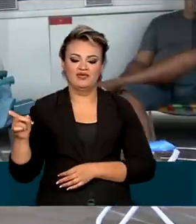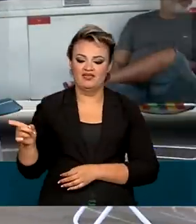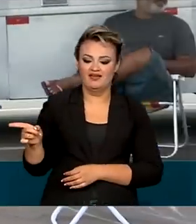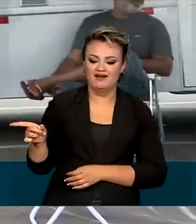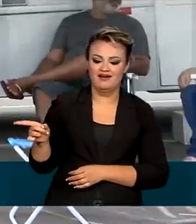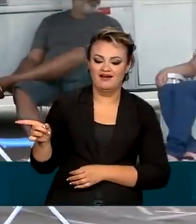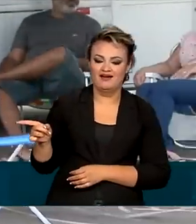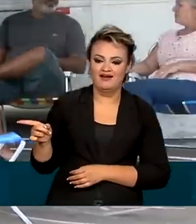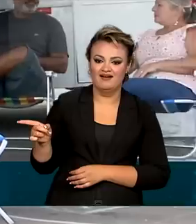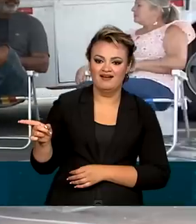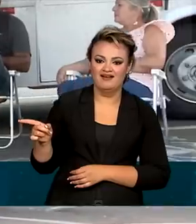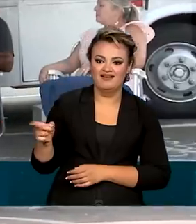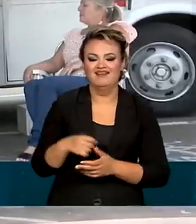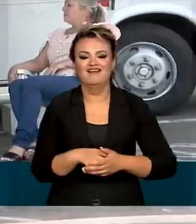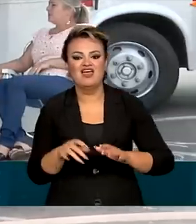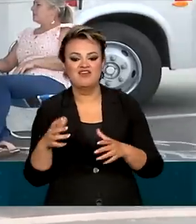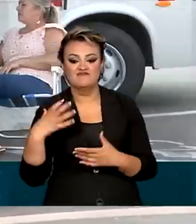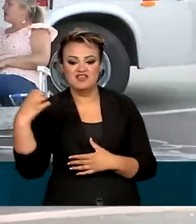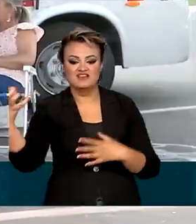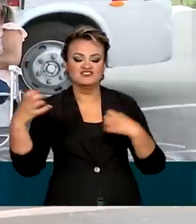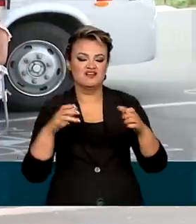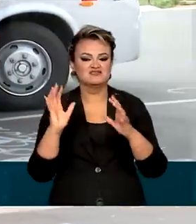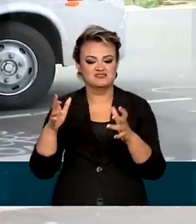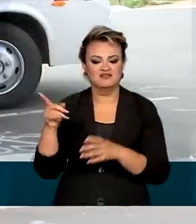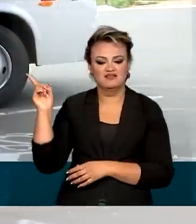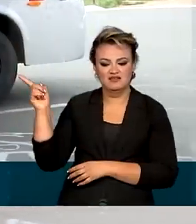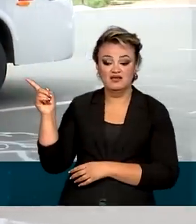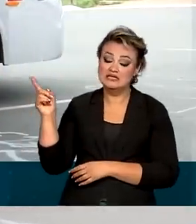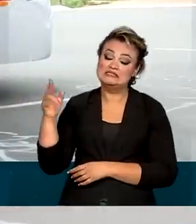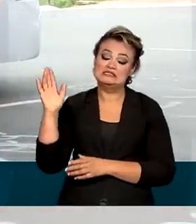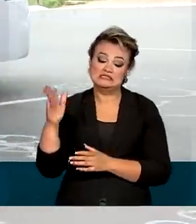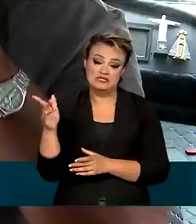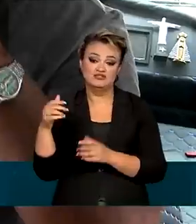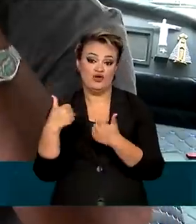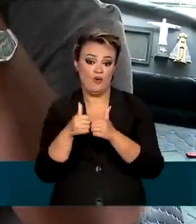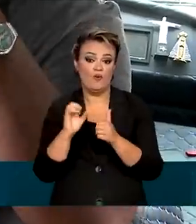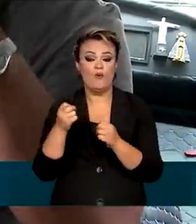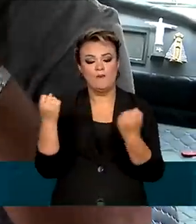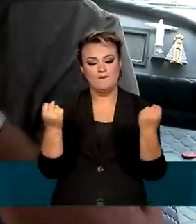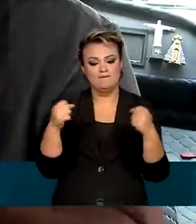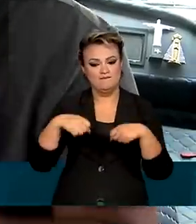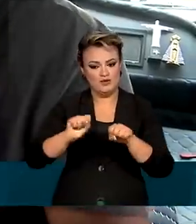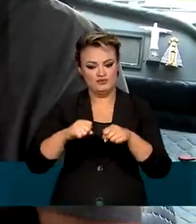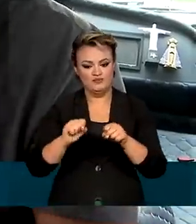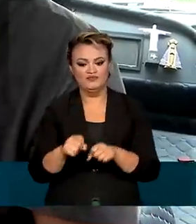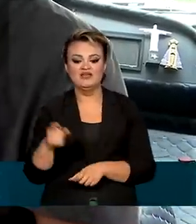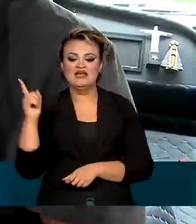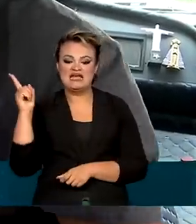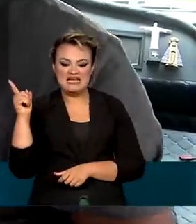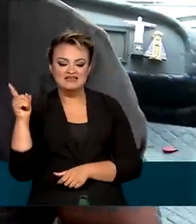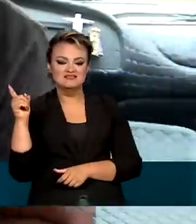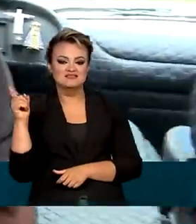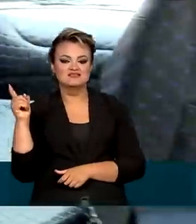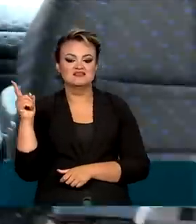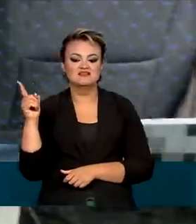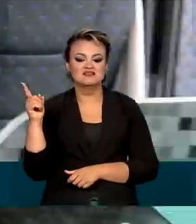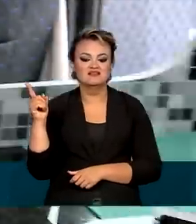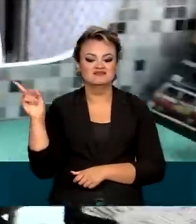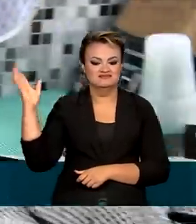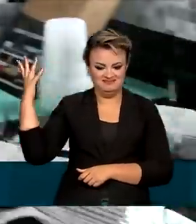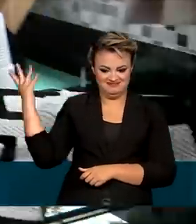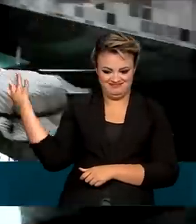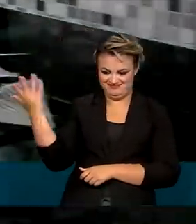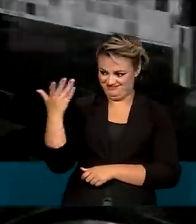veículos de recreação como trailers e Motors Homes esse casal está na estrada ou melhor